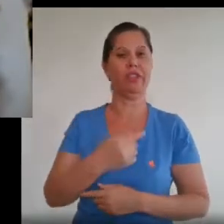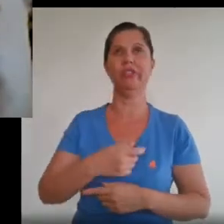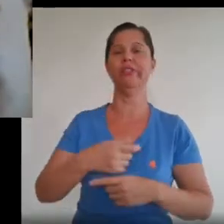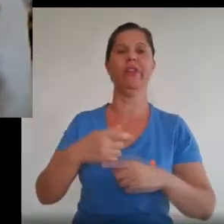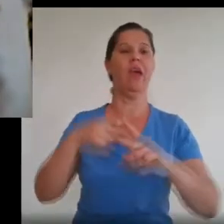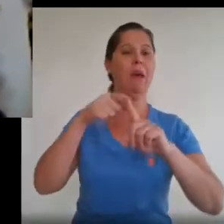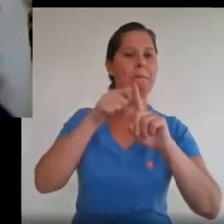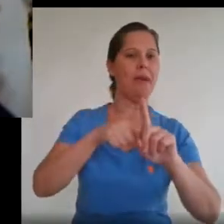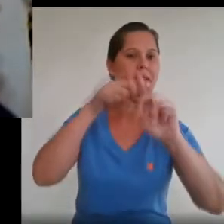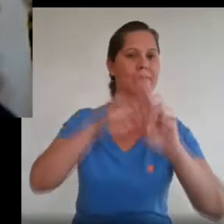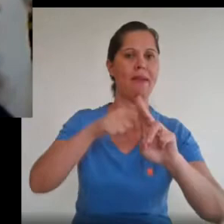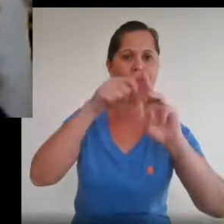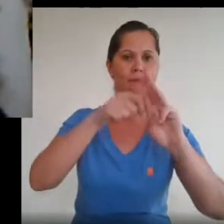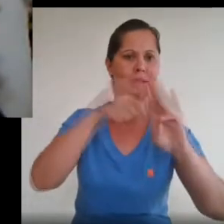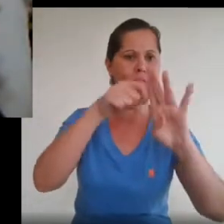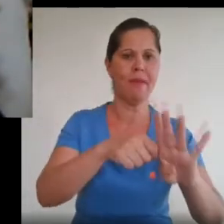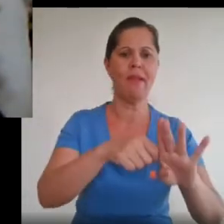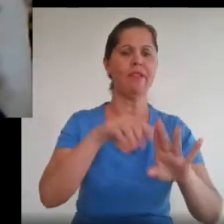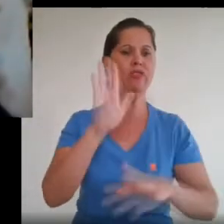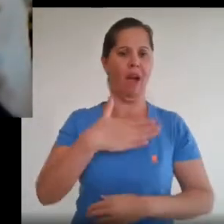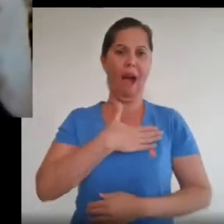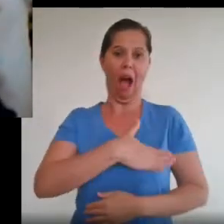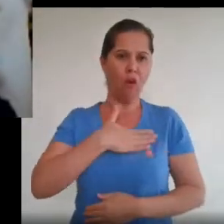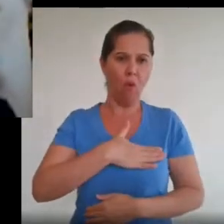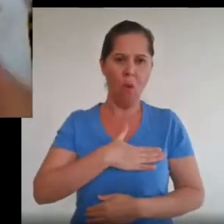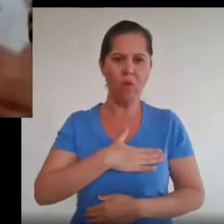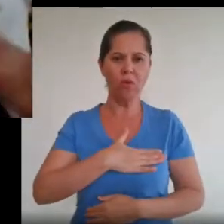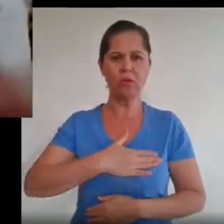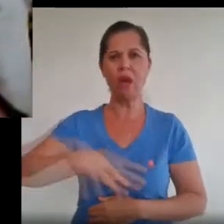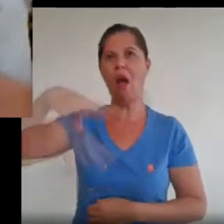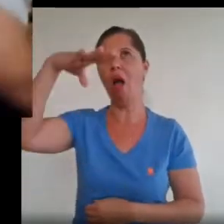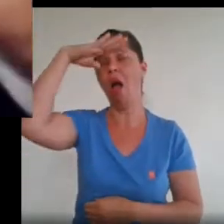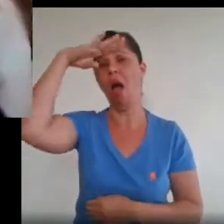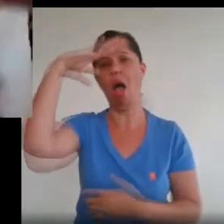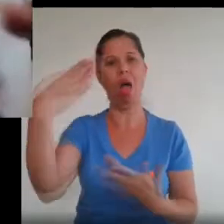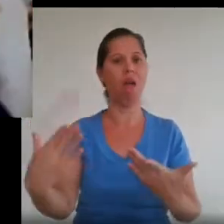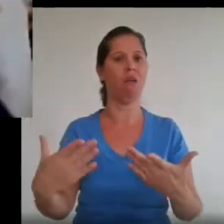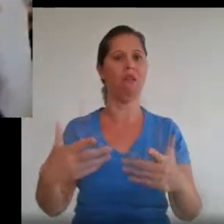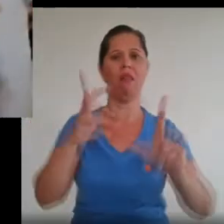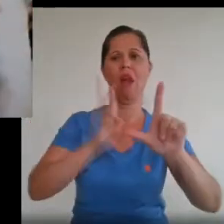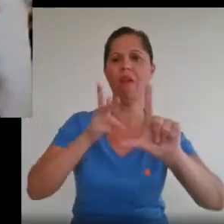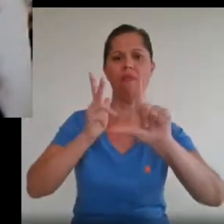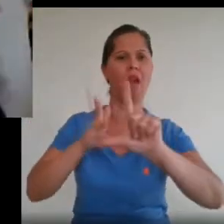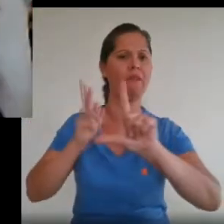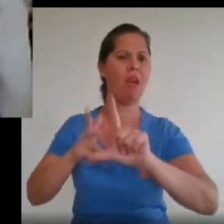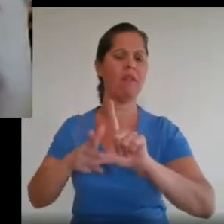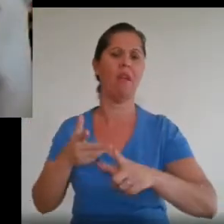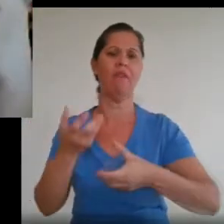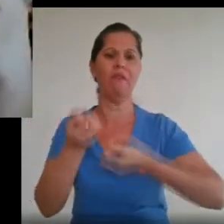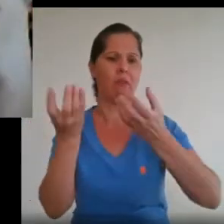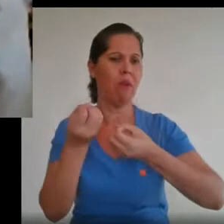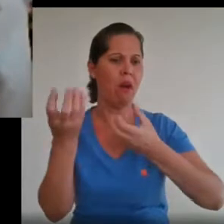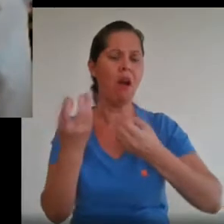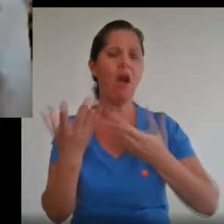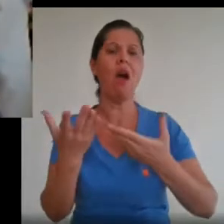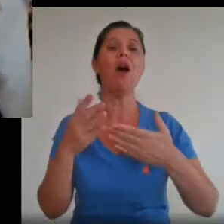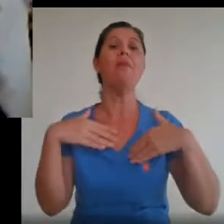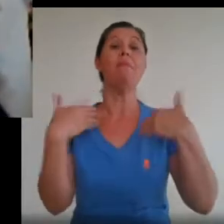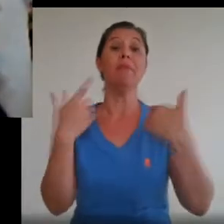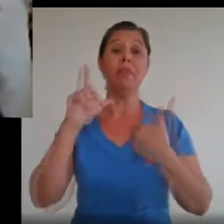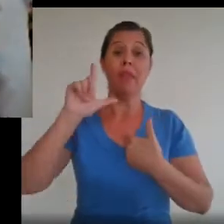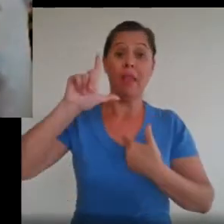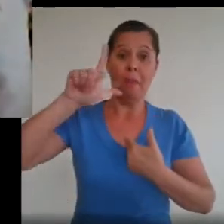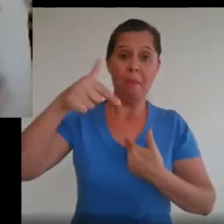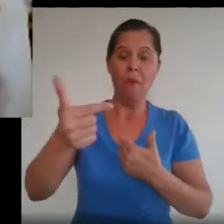live, agosto a gente não suportava mais live, setembro a gente tá por aqui de live, e veio então